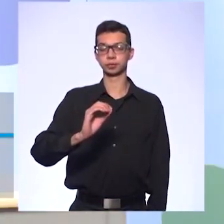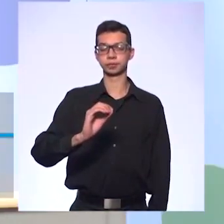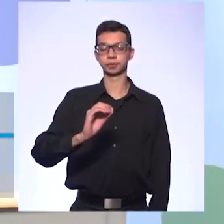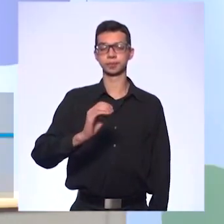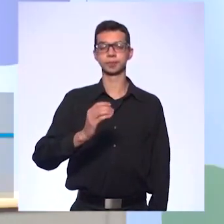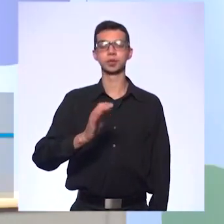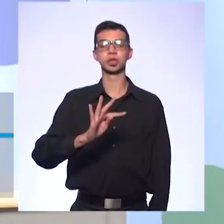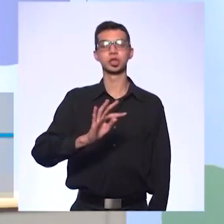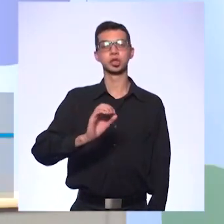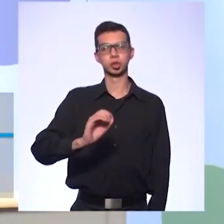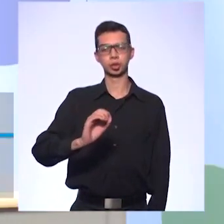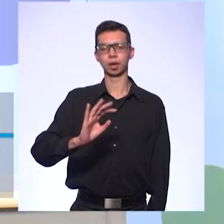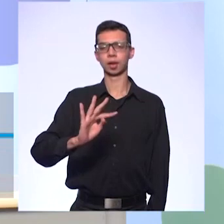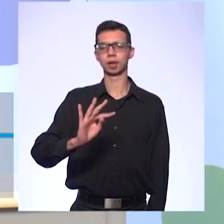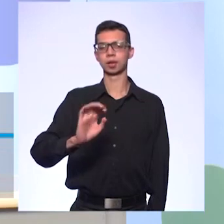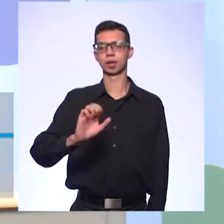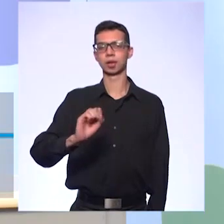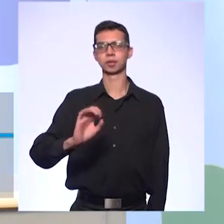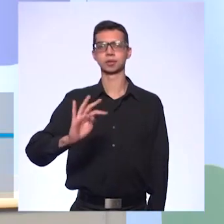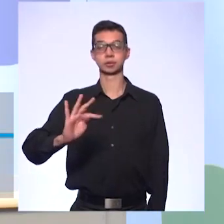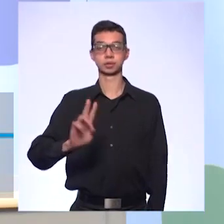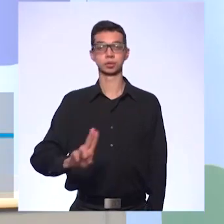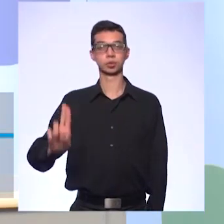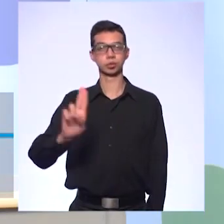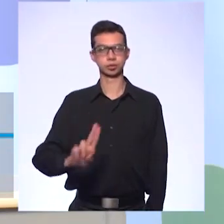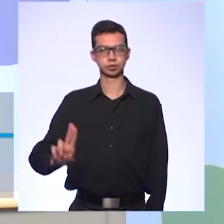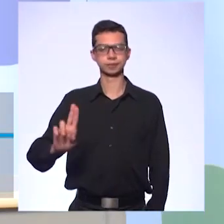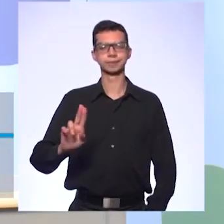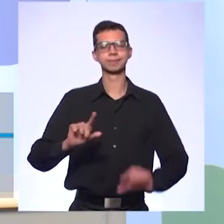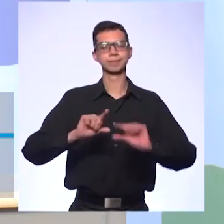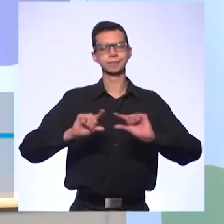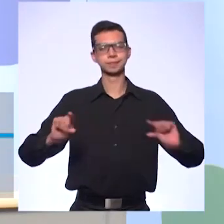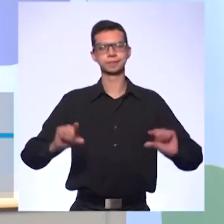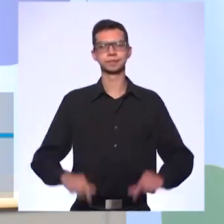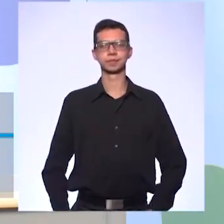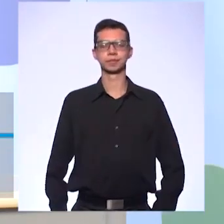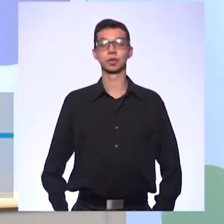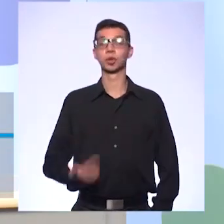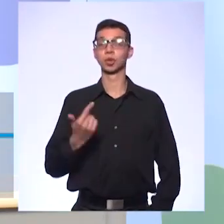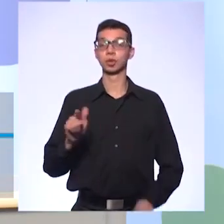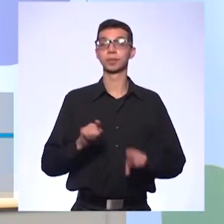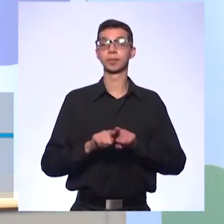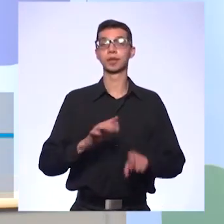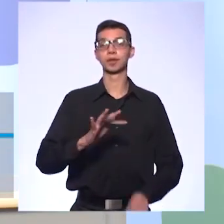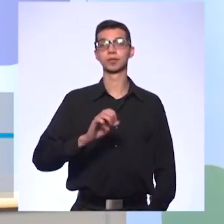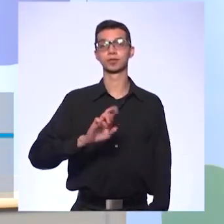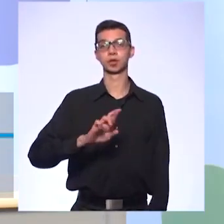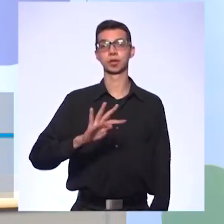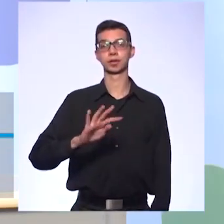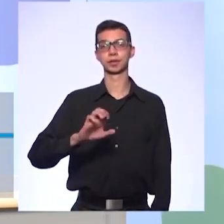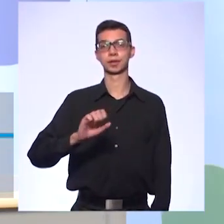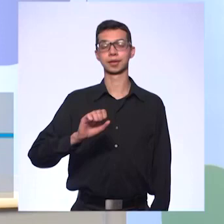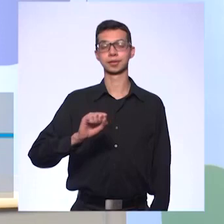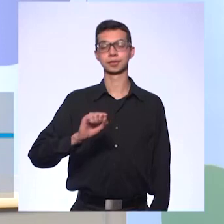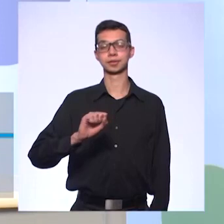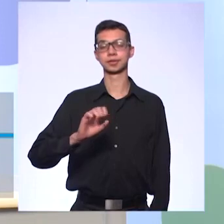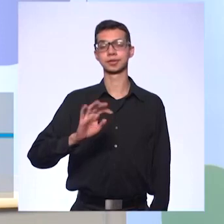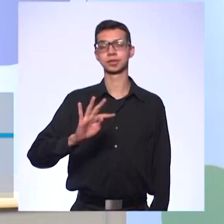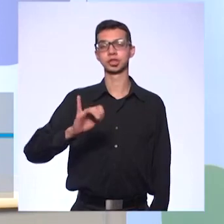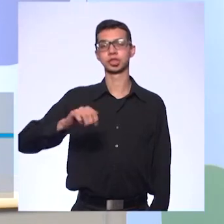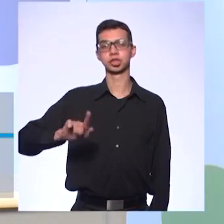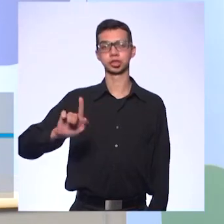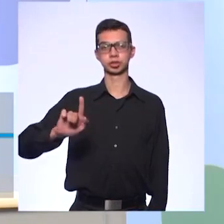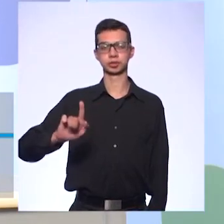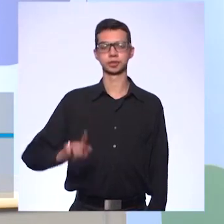experiments to test. Okay. Experiments are used for texting. A Laiane, we run experiments to